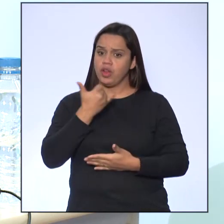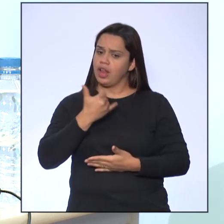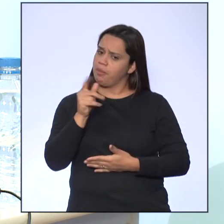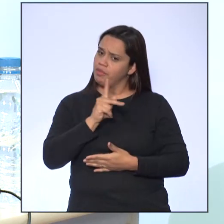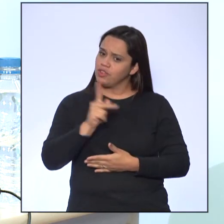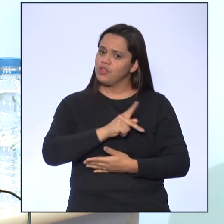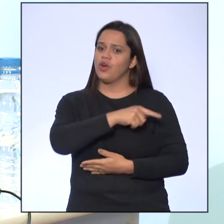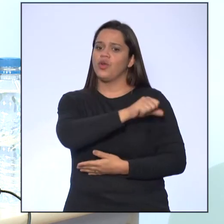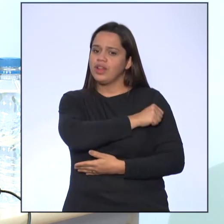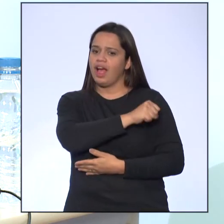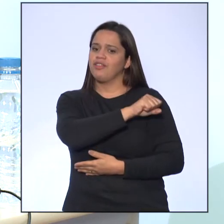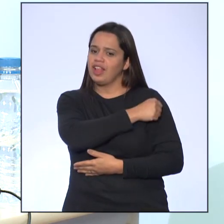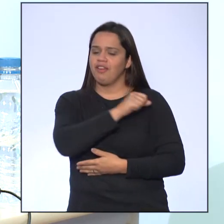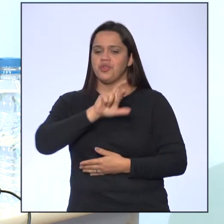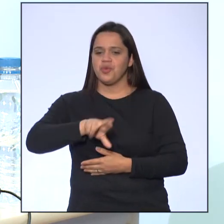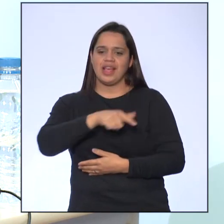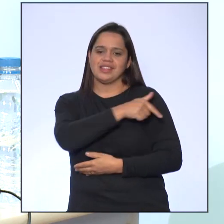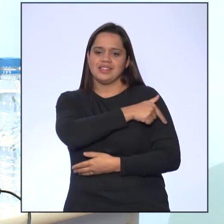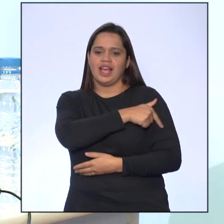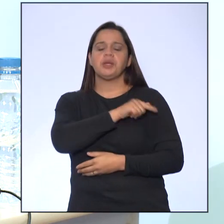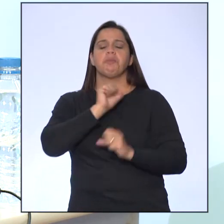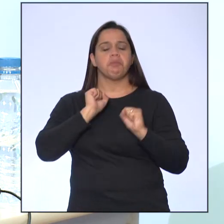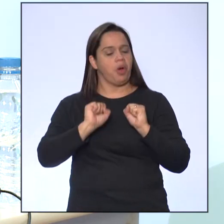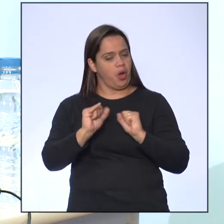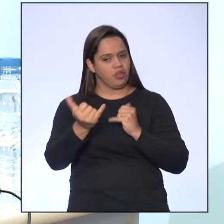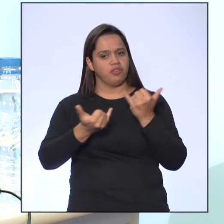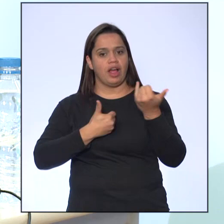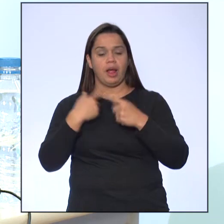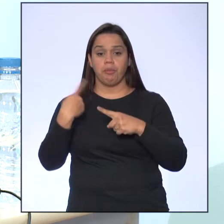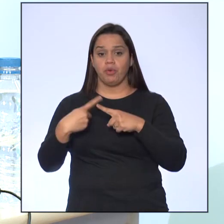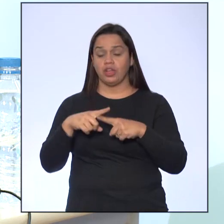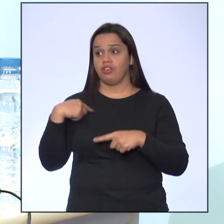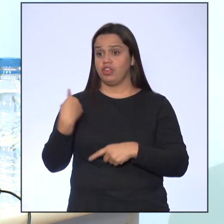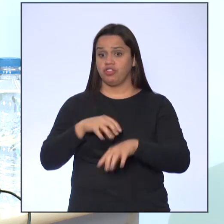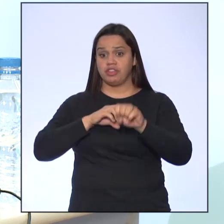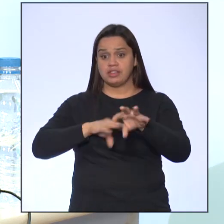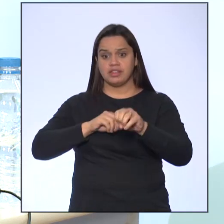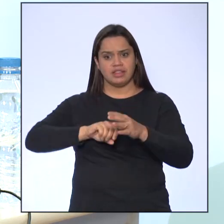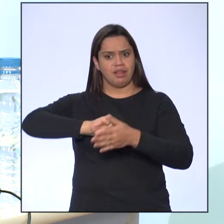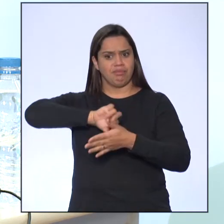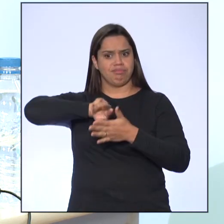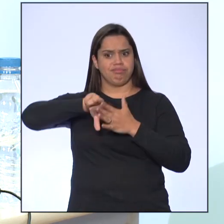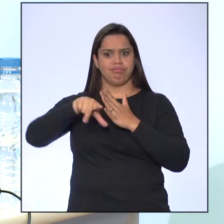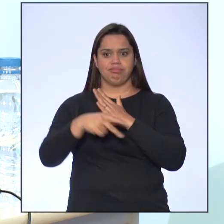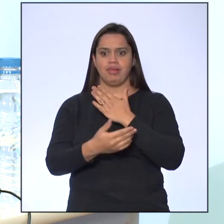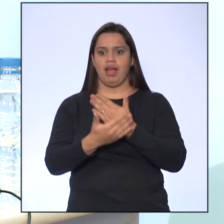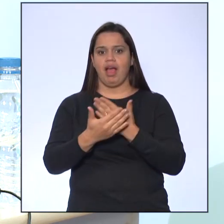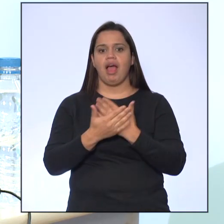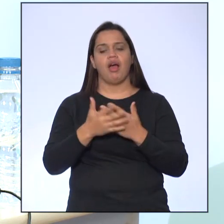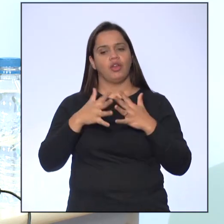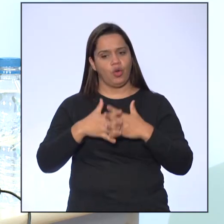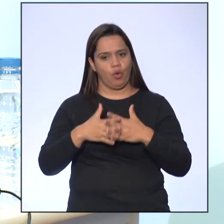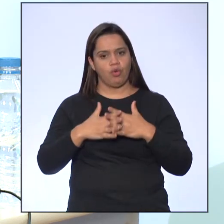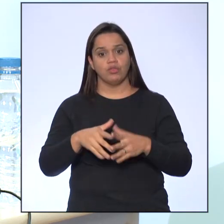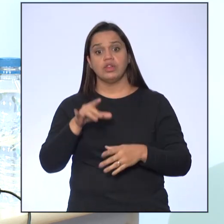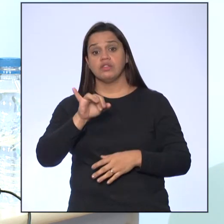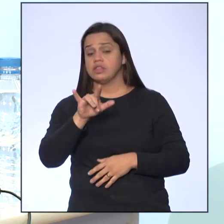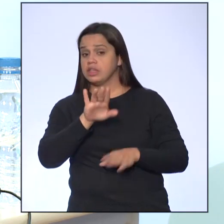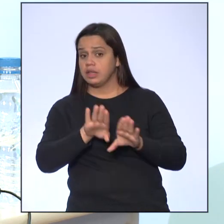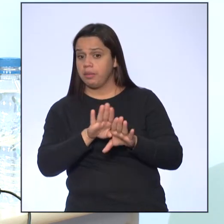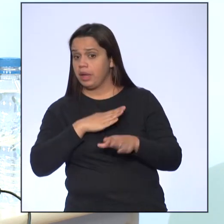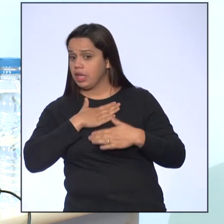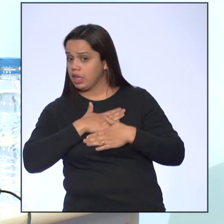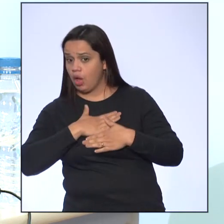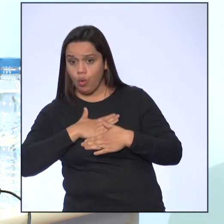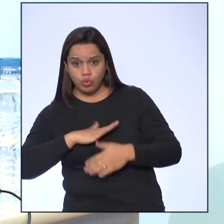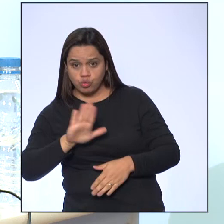pessoal. Pode corrigir, pode escrever para a gente aqui. É, às vezes a gente dá muitas aulas, acaba se confundindo. Sempre que vocês não gostarem de alguma coisa,